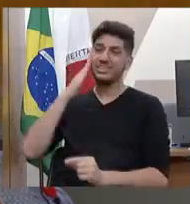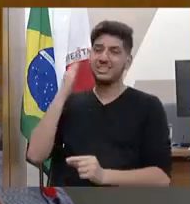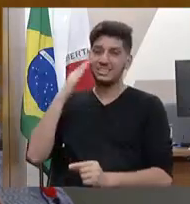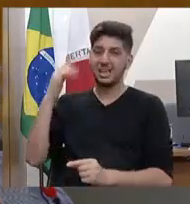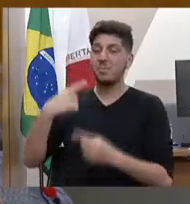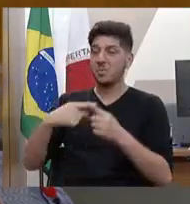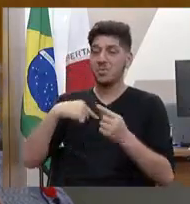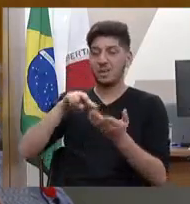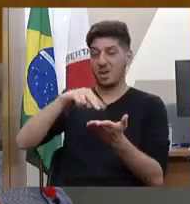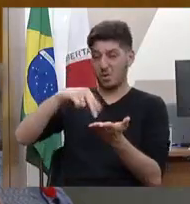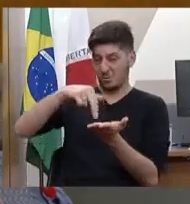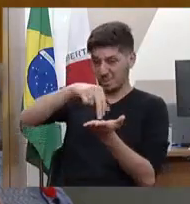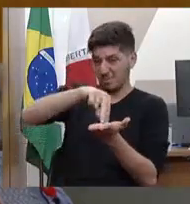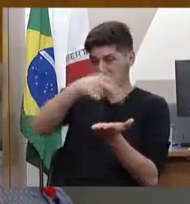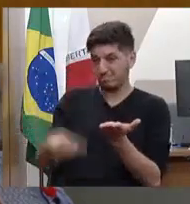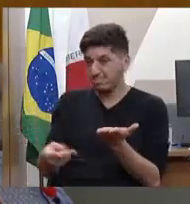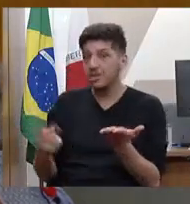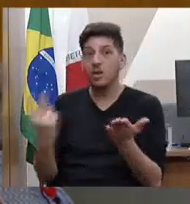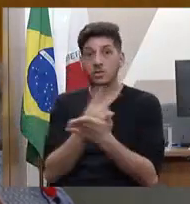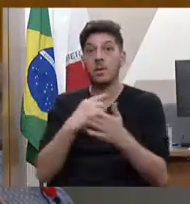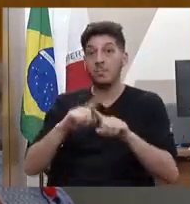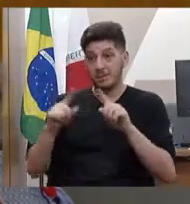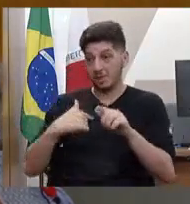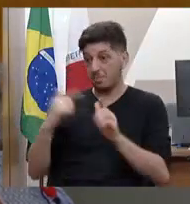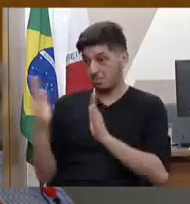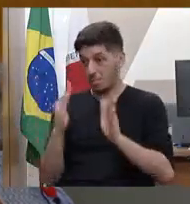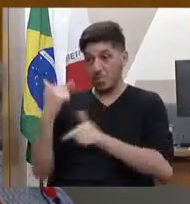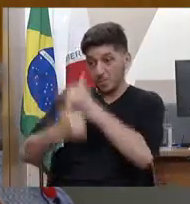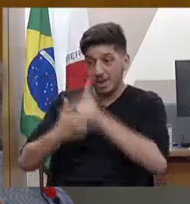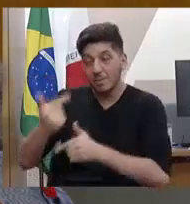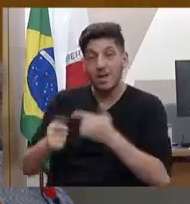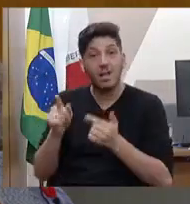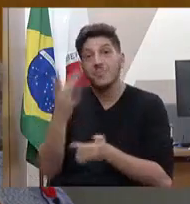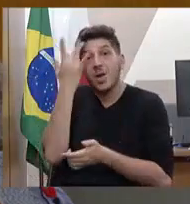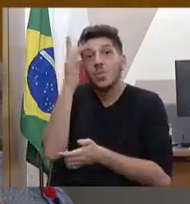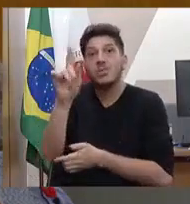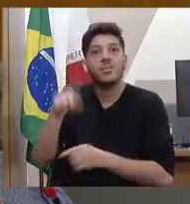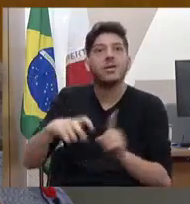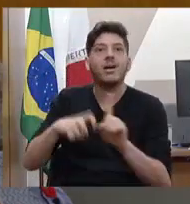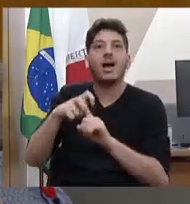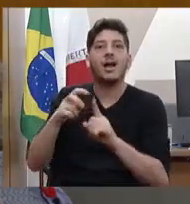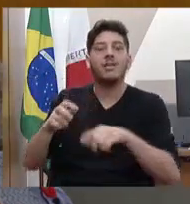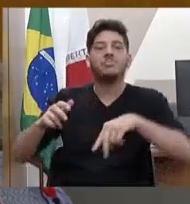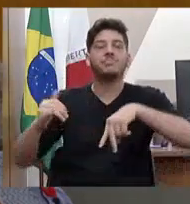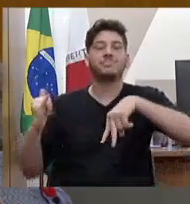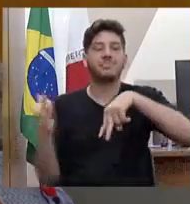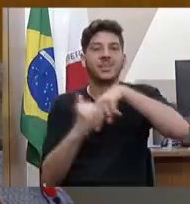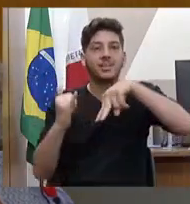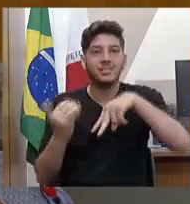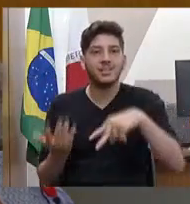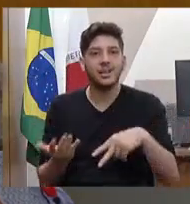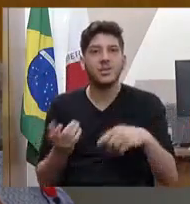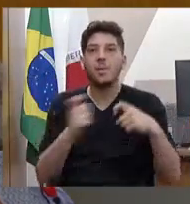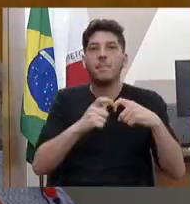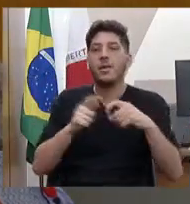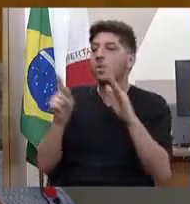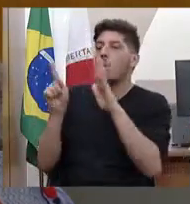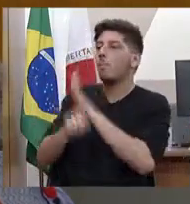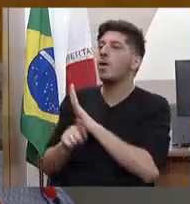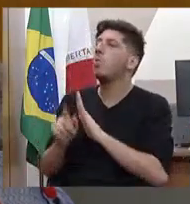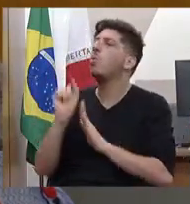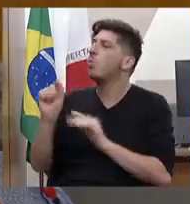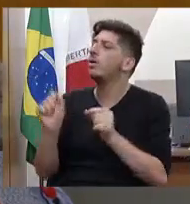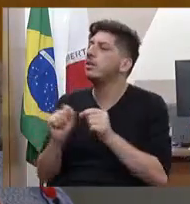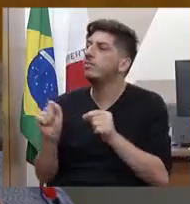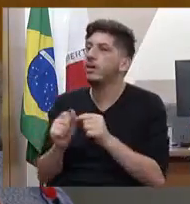costas trabalhando o trabalhador ele não entende que isso é acidente de trabalho O médico não pergunta o que que é que eu tava